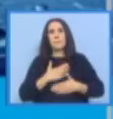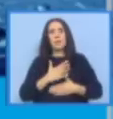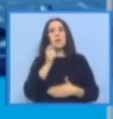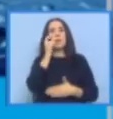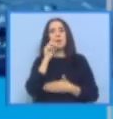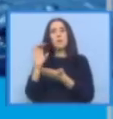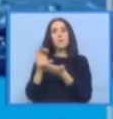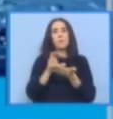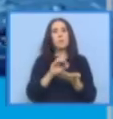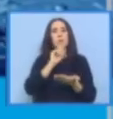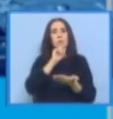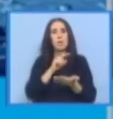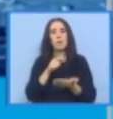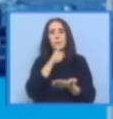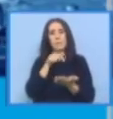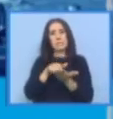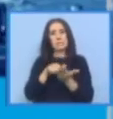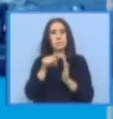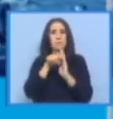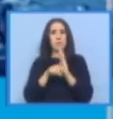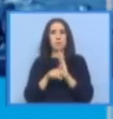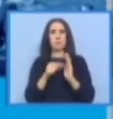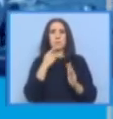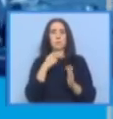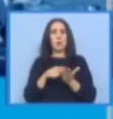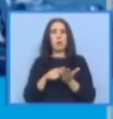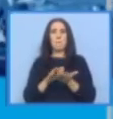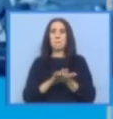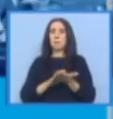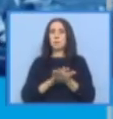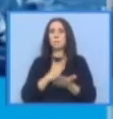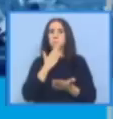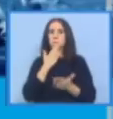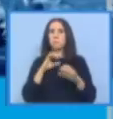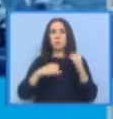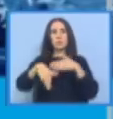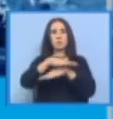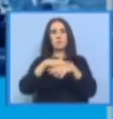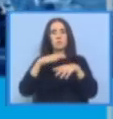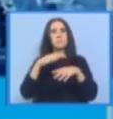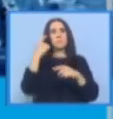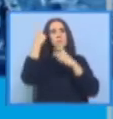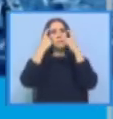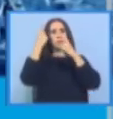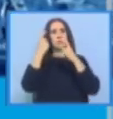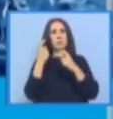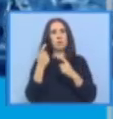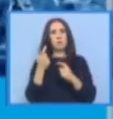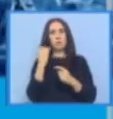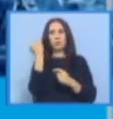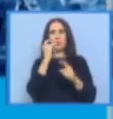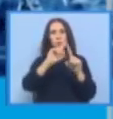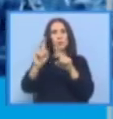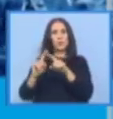fundos é que se podem encontrar para estas medidas. Portanto, digamos, está aqui uma basezinha para a sociedade civil pensar com as várias